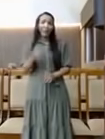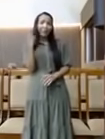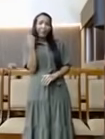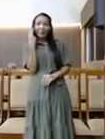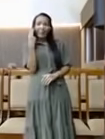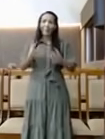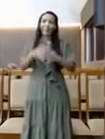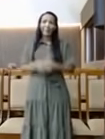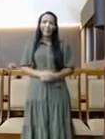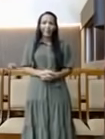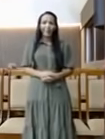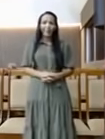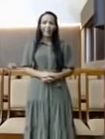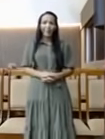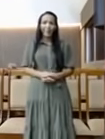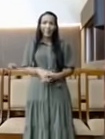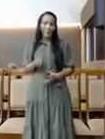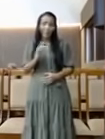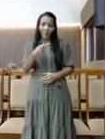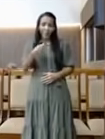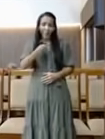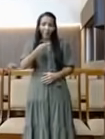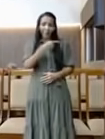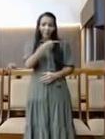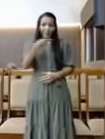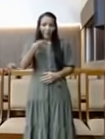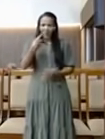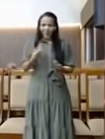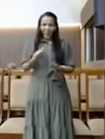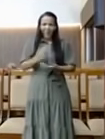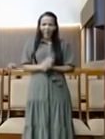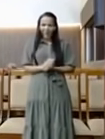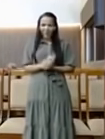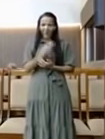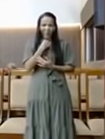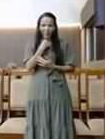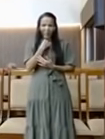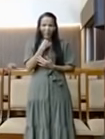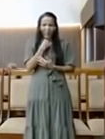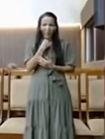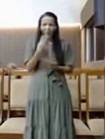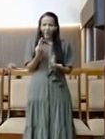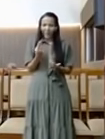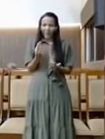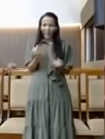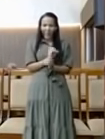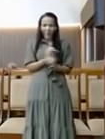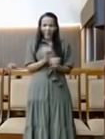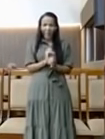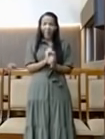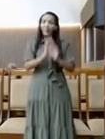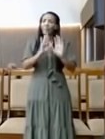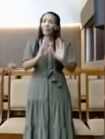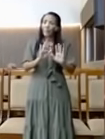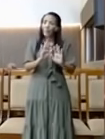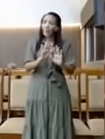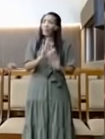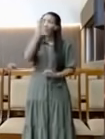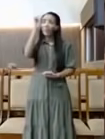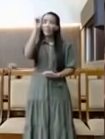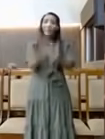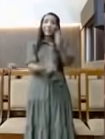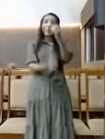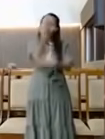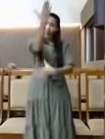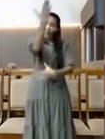nuas tu pensa que quando Deus ele que Olha tu tá esse tempo que você não vê tudo aqui não se ele foi quem te fez